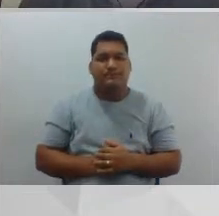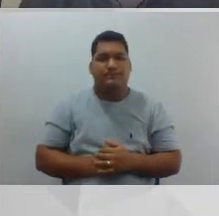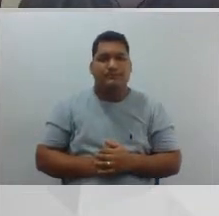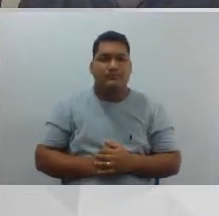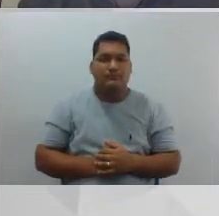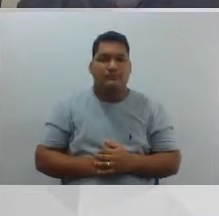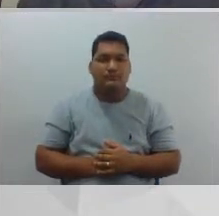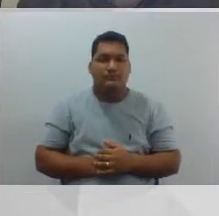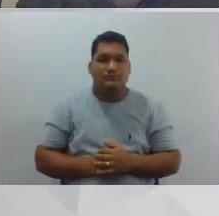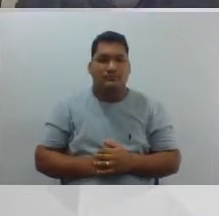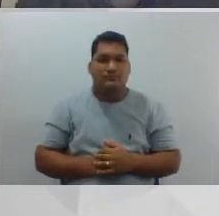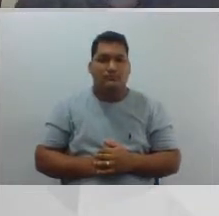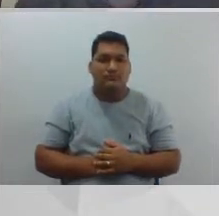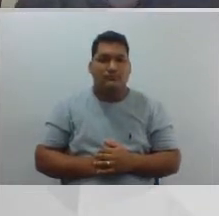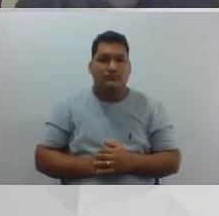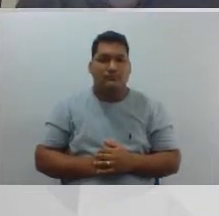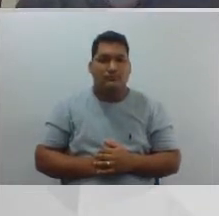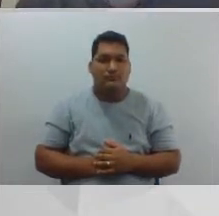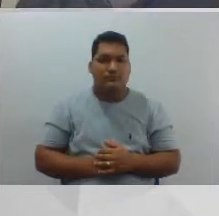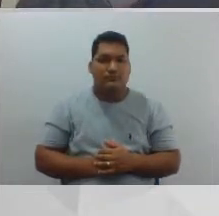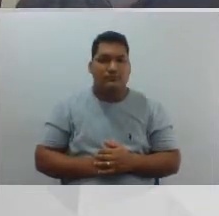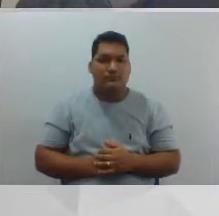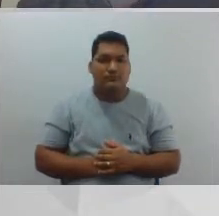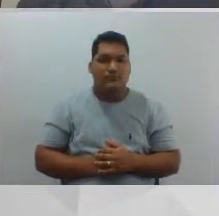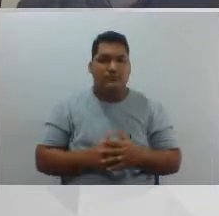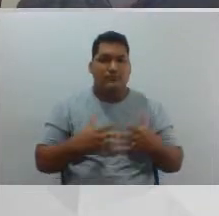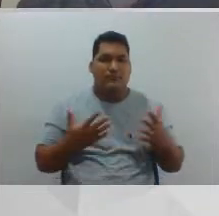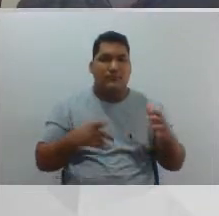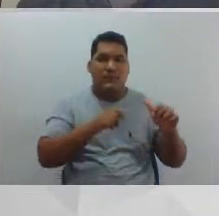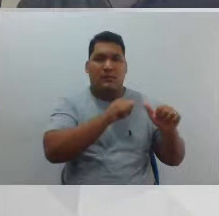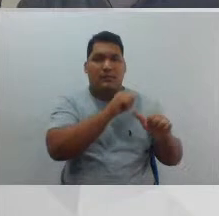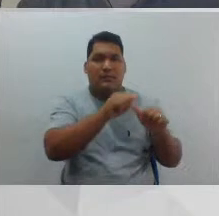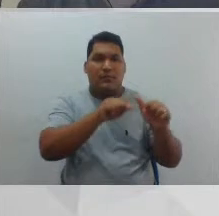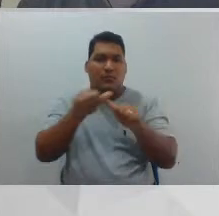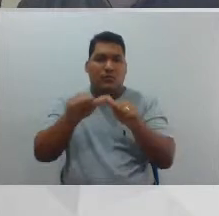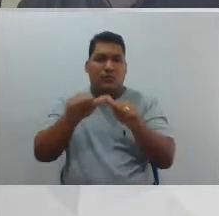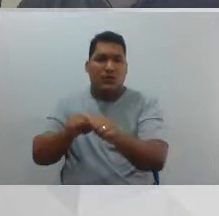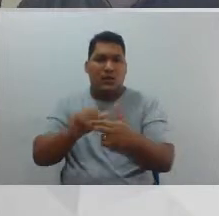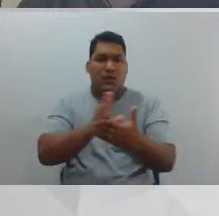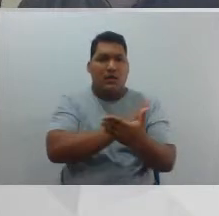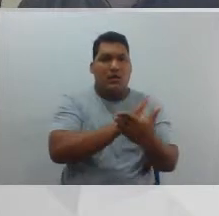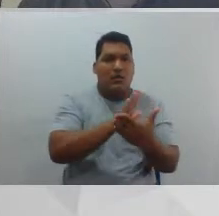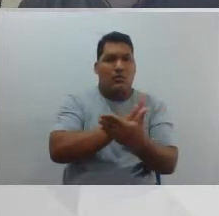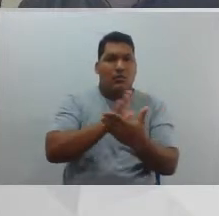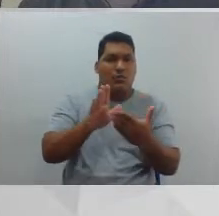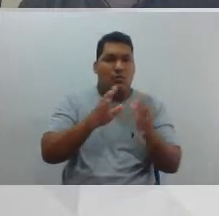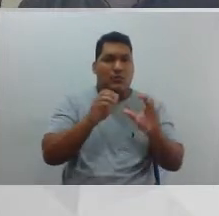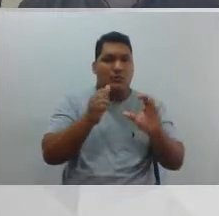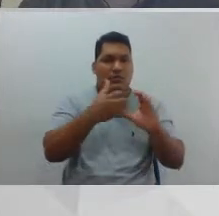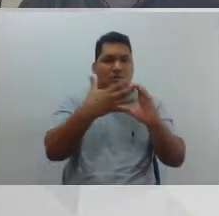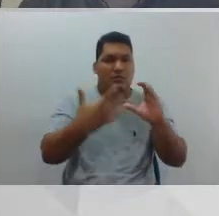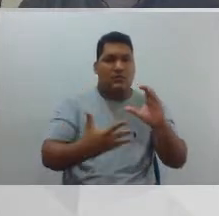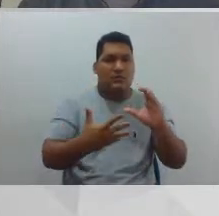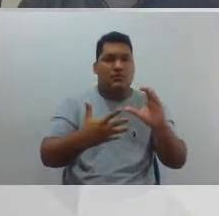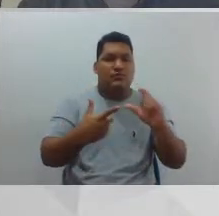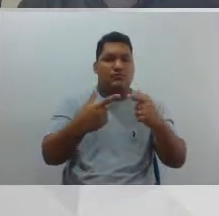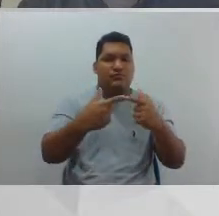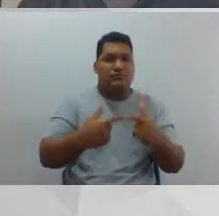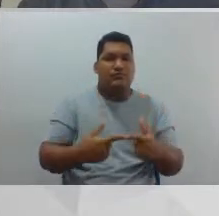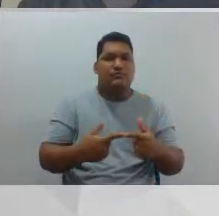tentar emular algumas características que existem aqui no funcionamento do cérebro, mas nada